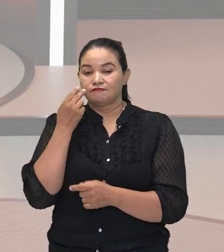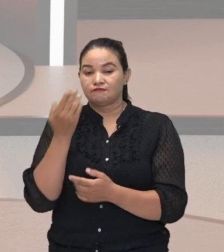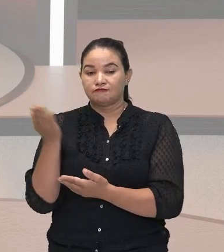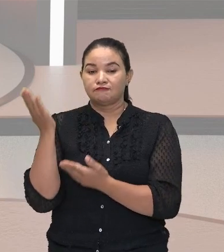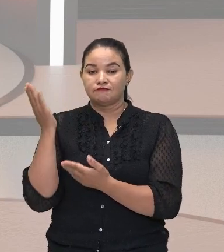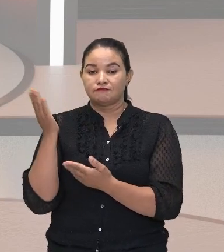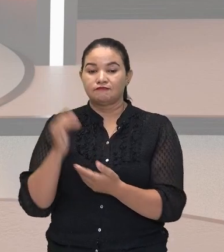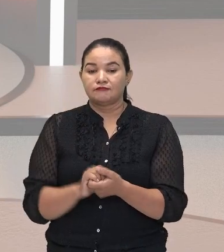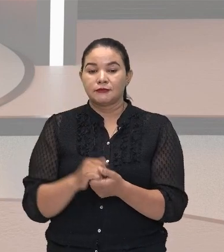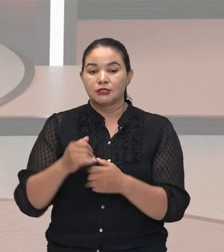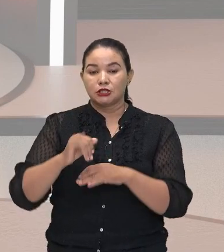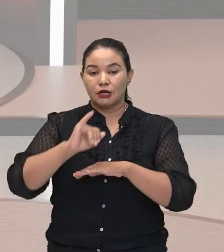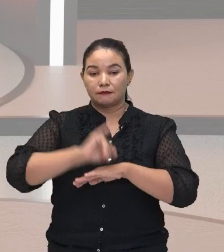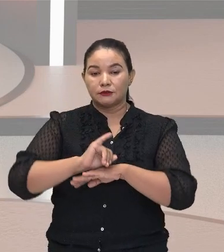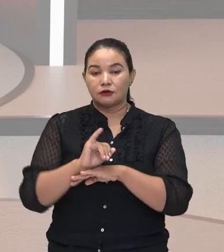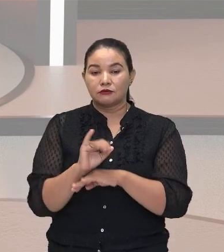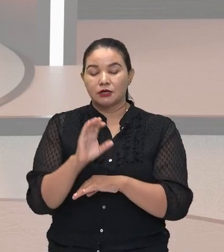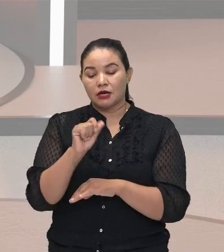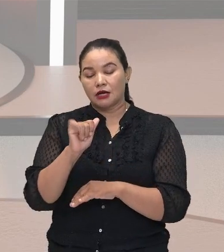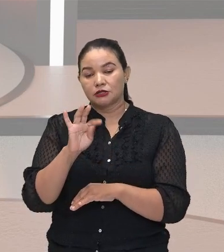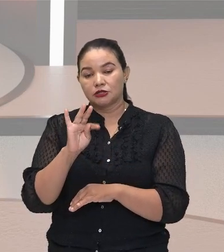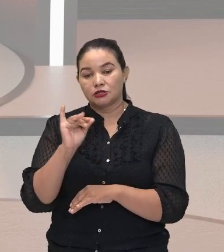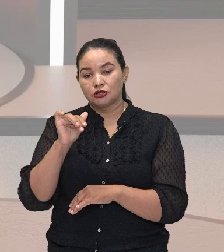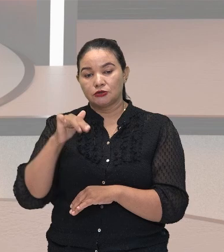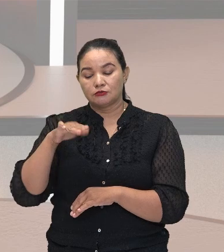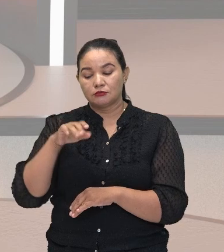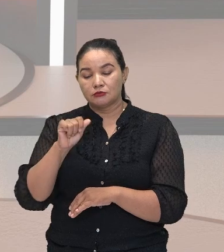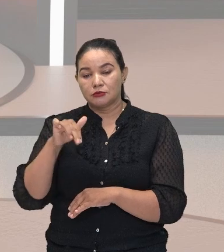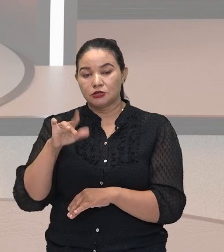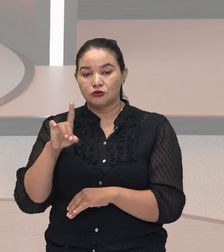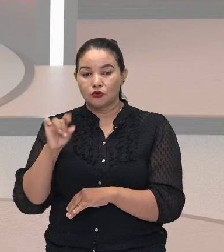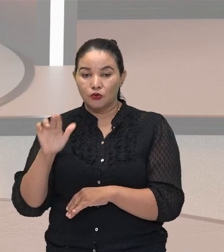capital Katmandu. A sua extensão de